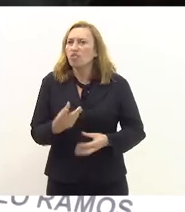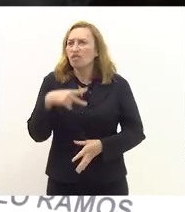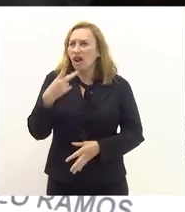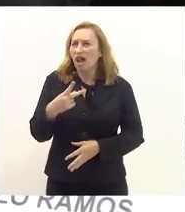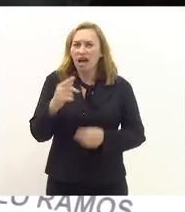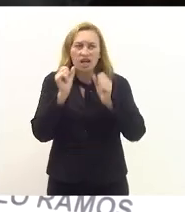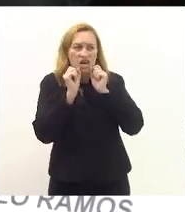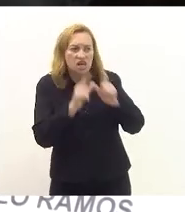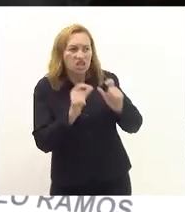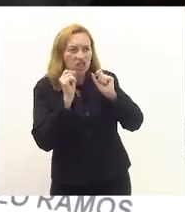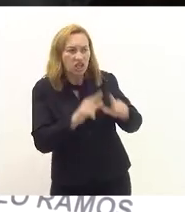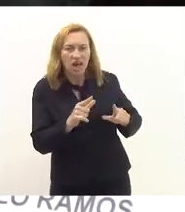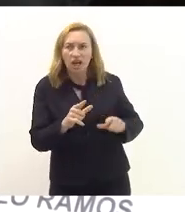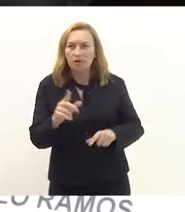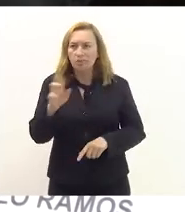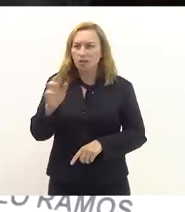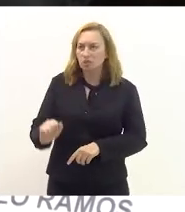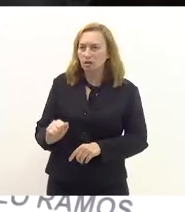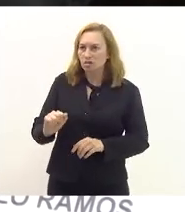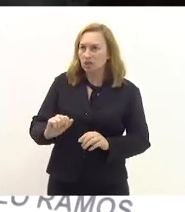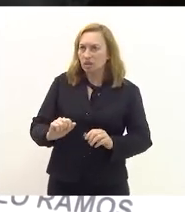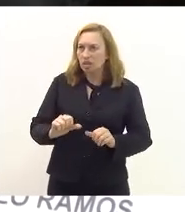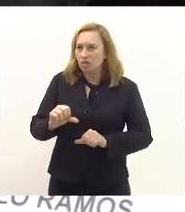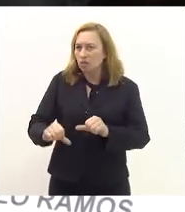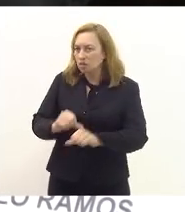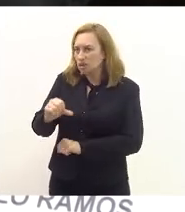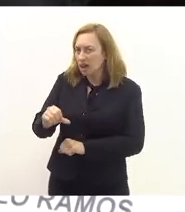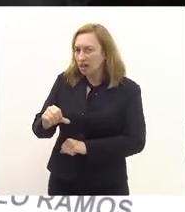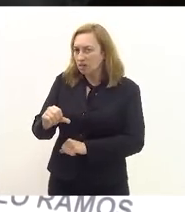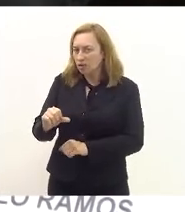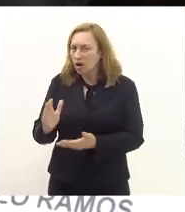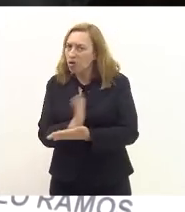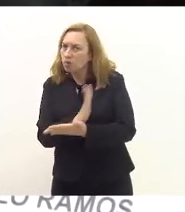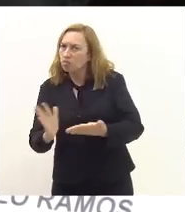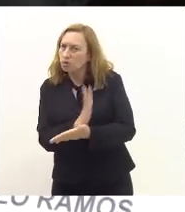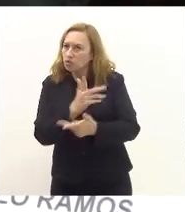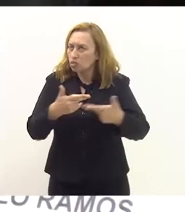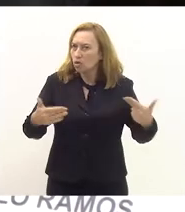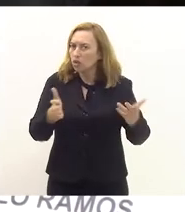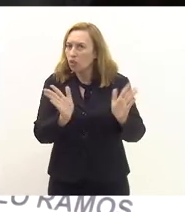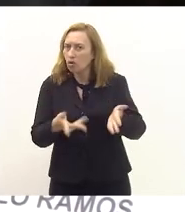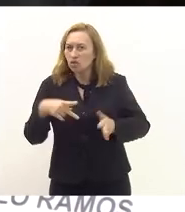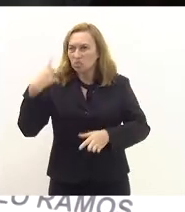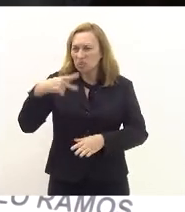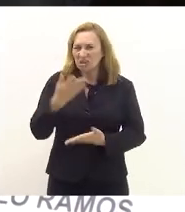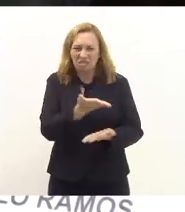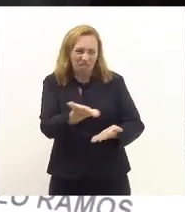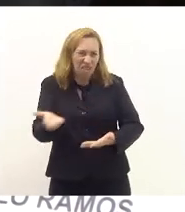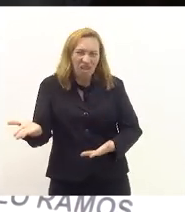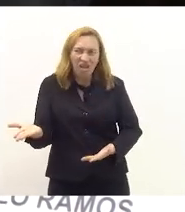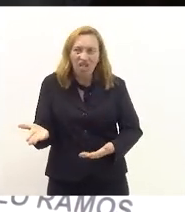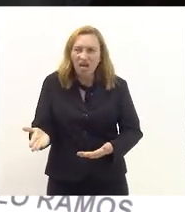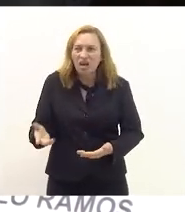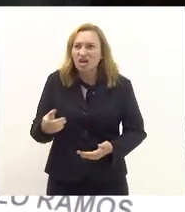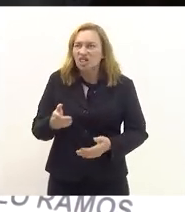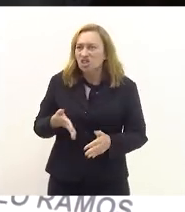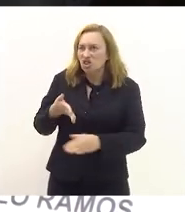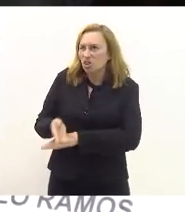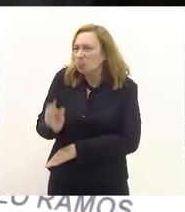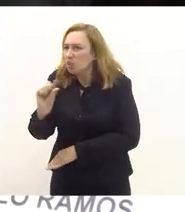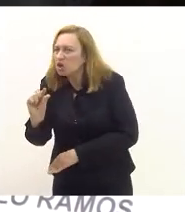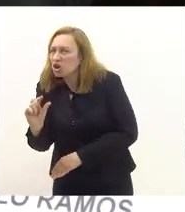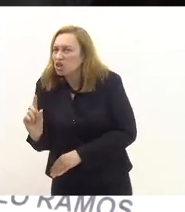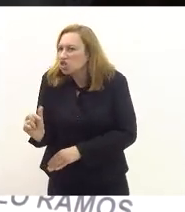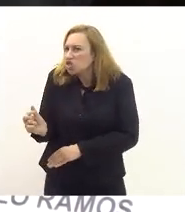e criticar ele por ele ter mudado de posição em alguma coisa. Hoje a política virou isso aí, o cara chega com um pouquinho de dinheiro, com